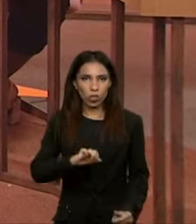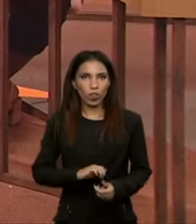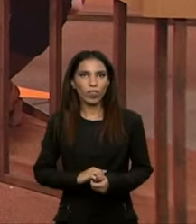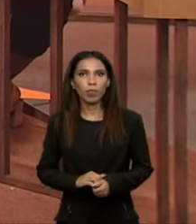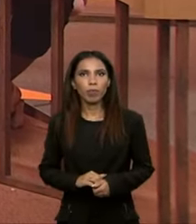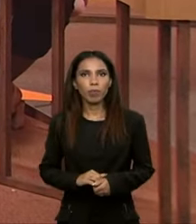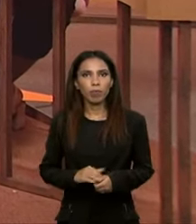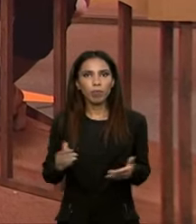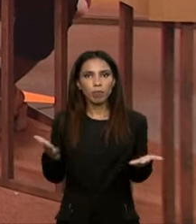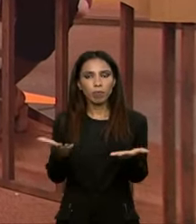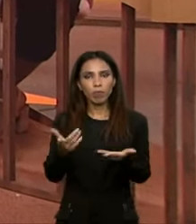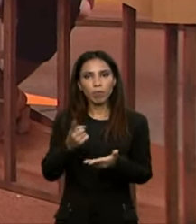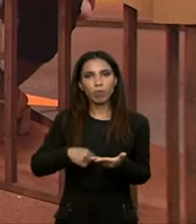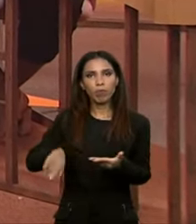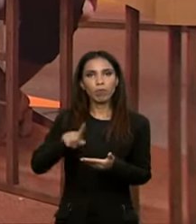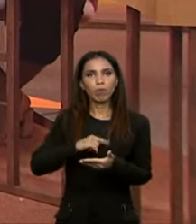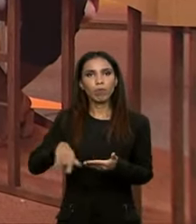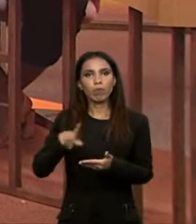99903-5329.